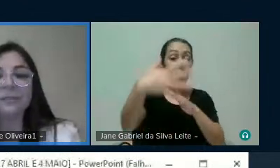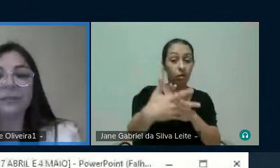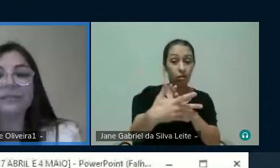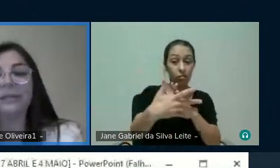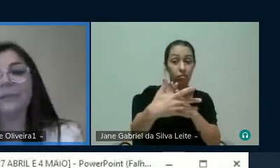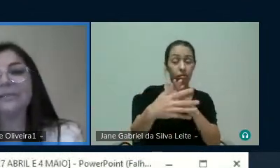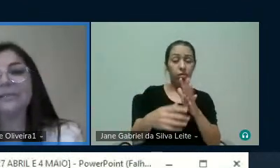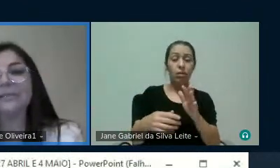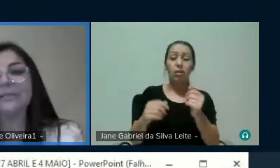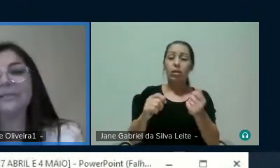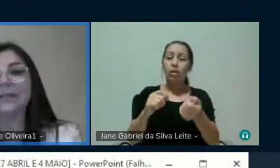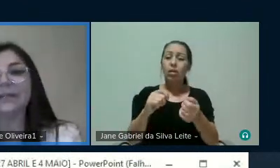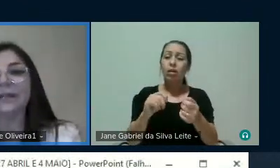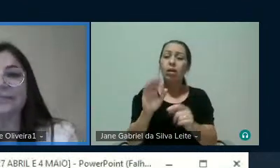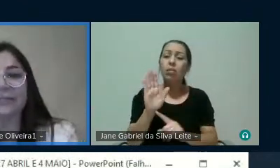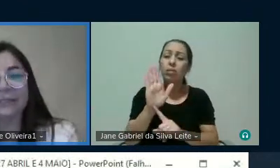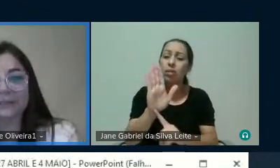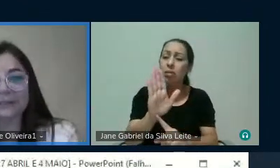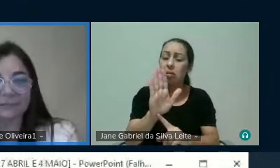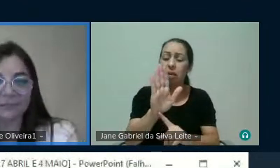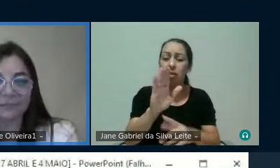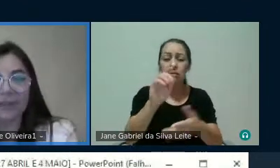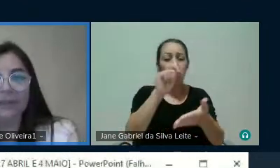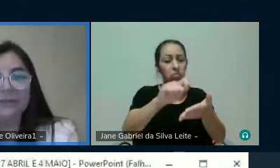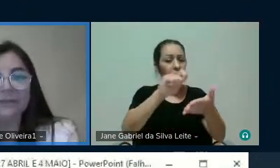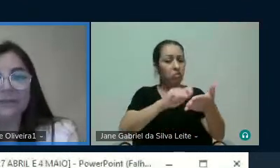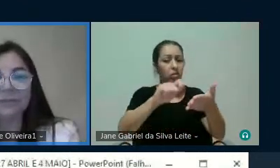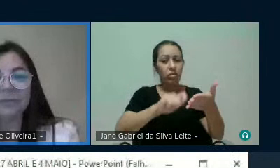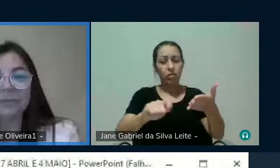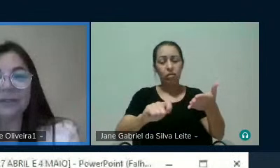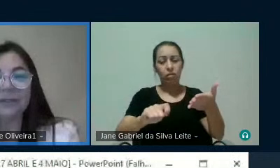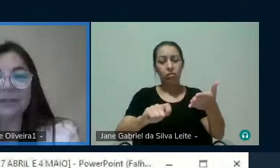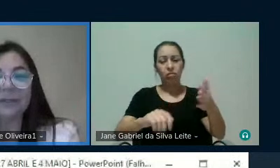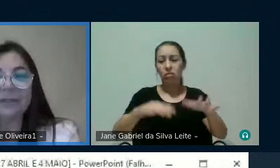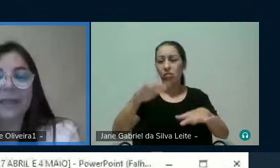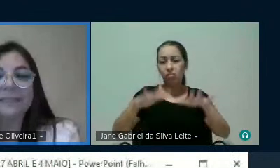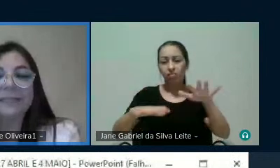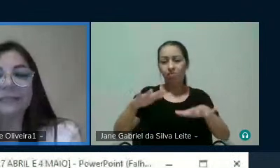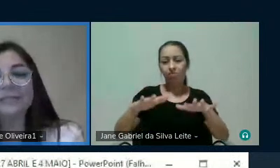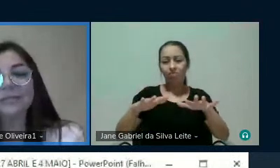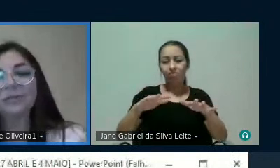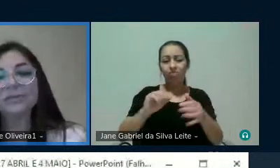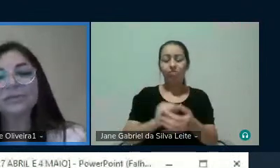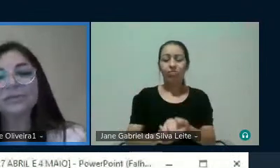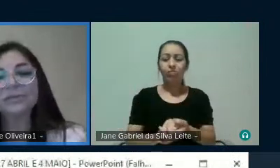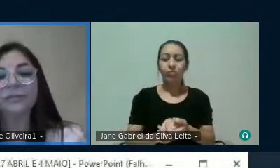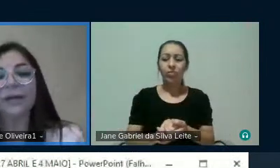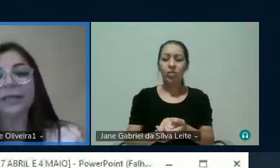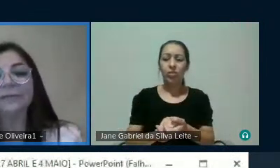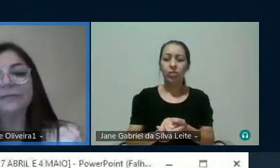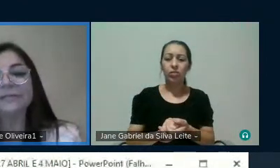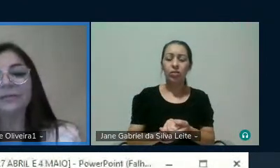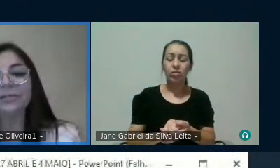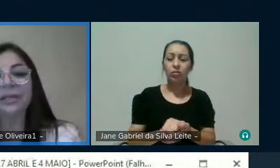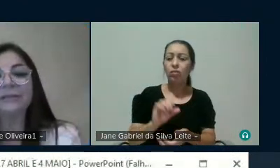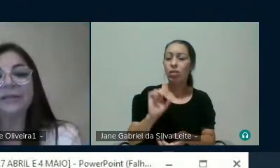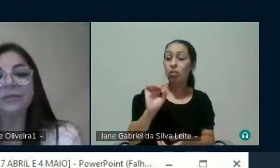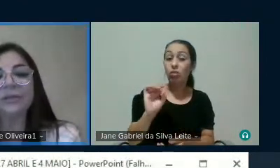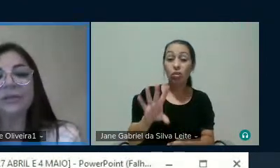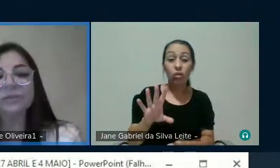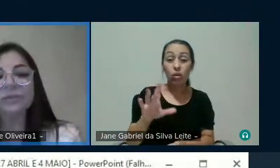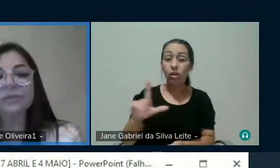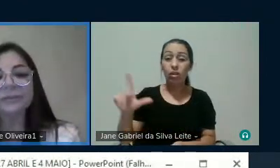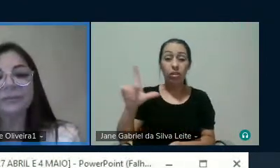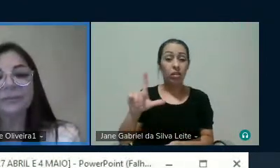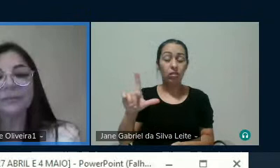forma escrita. Então, estão desconstruindo aquela visão de que a literatura surda